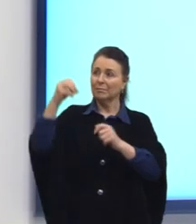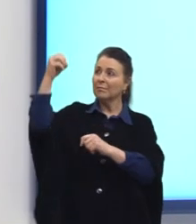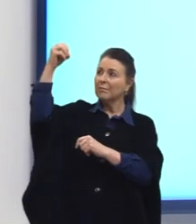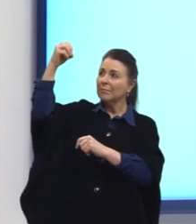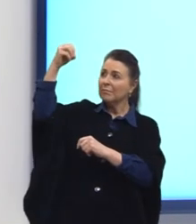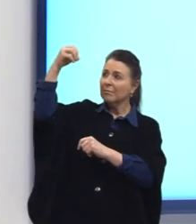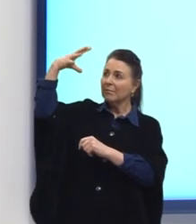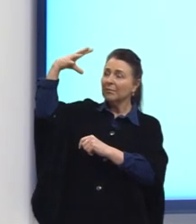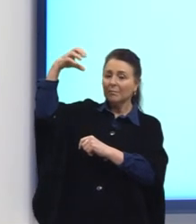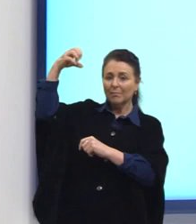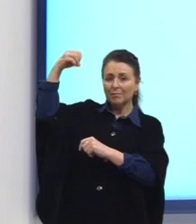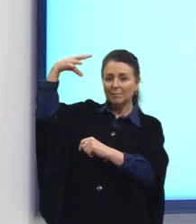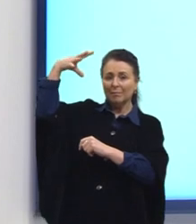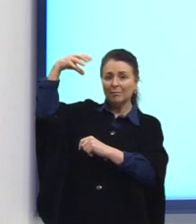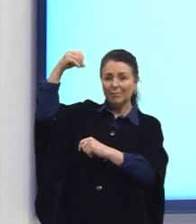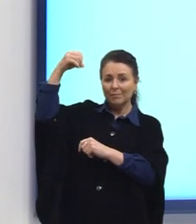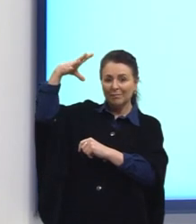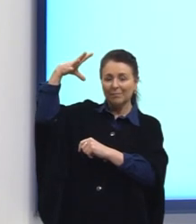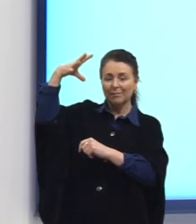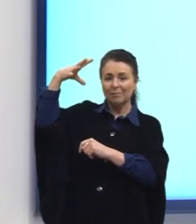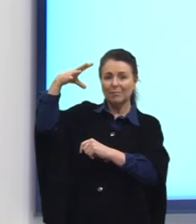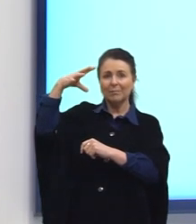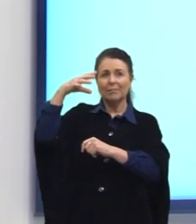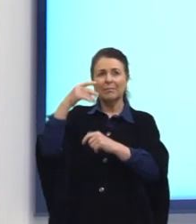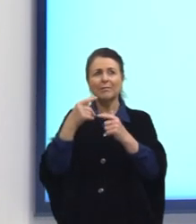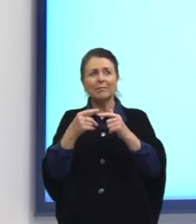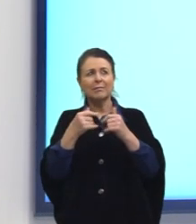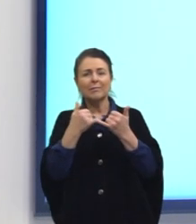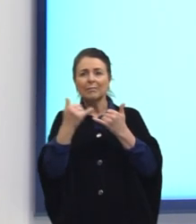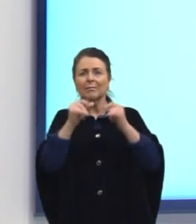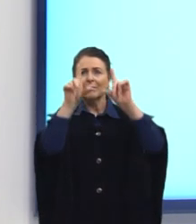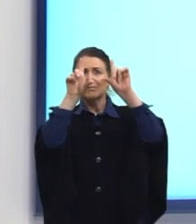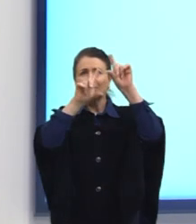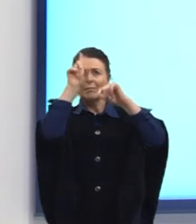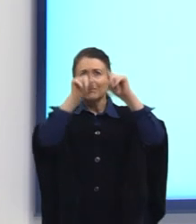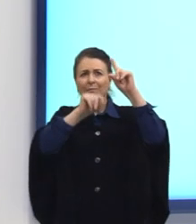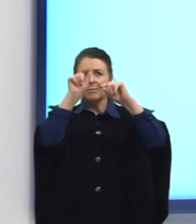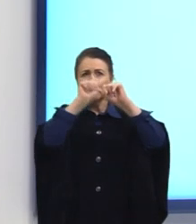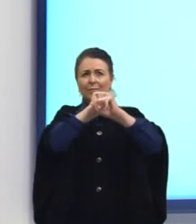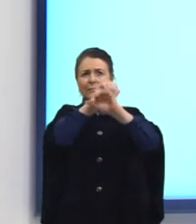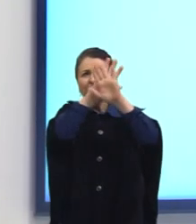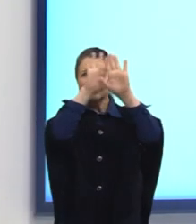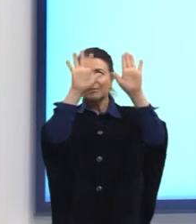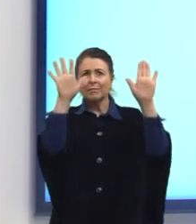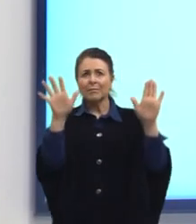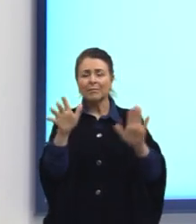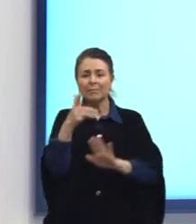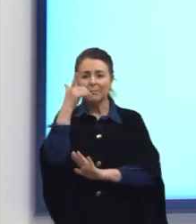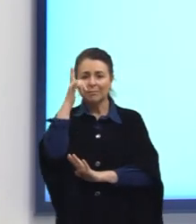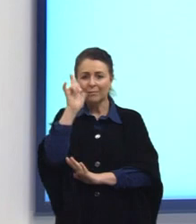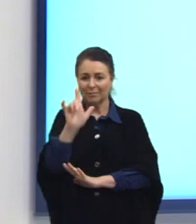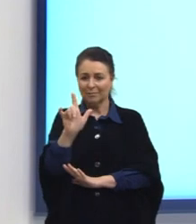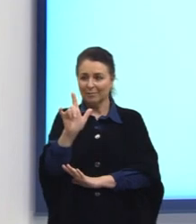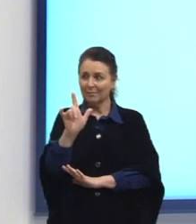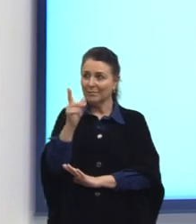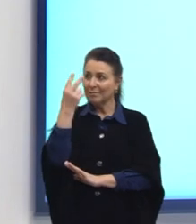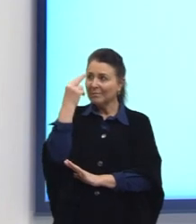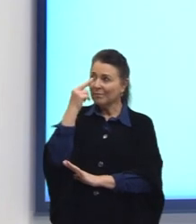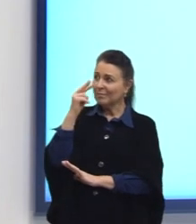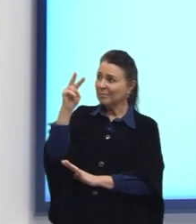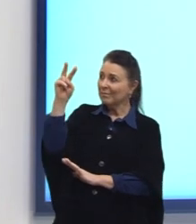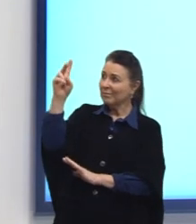elas vão ser né provenientes das estrelas por exemplo no espaço elas conseguem então chegar até nós